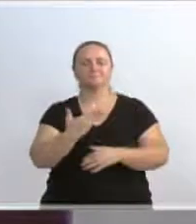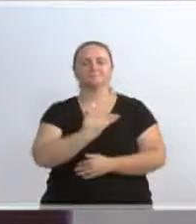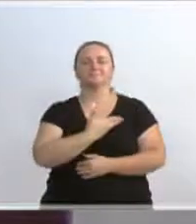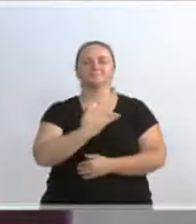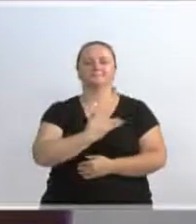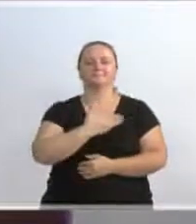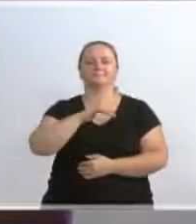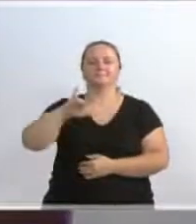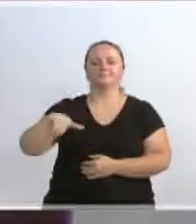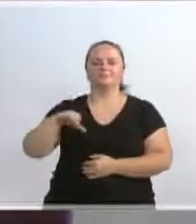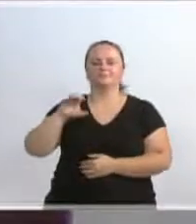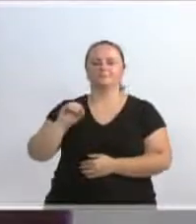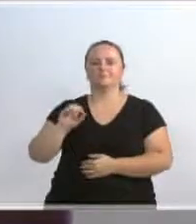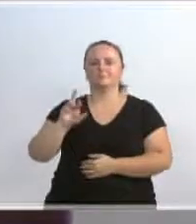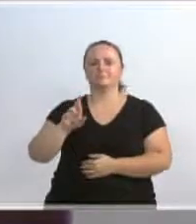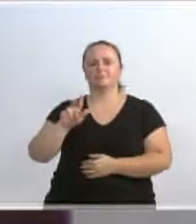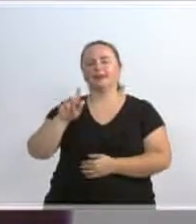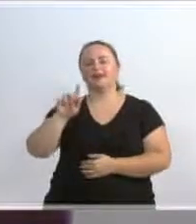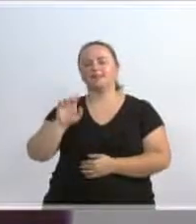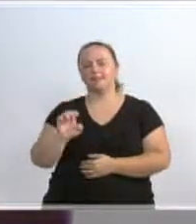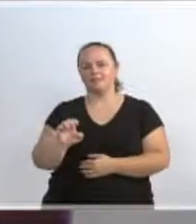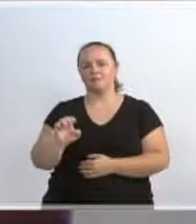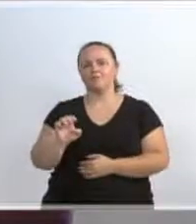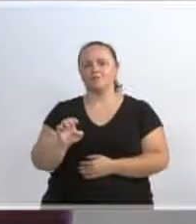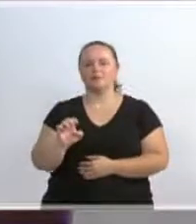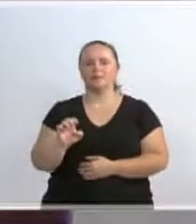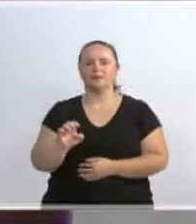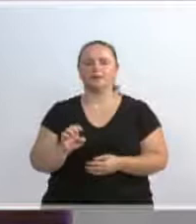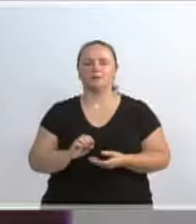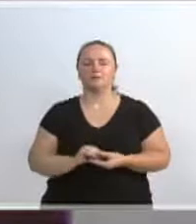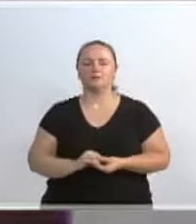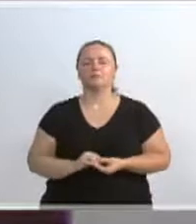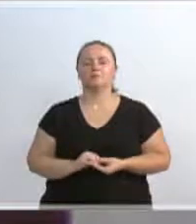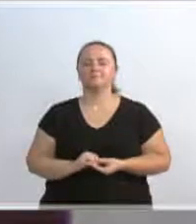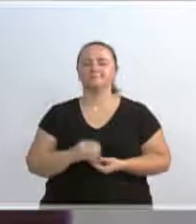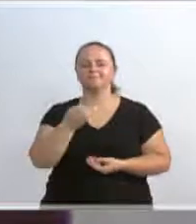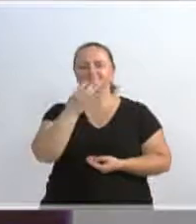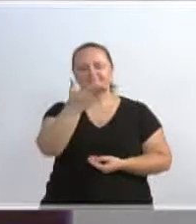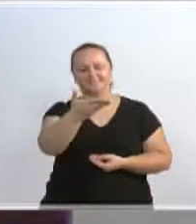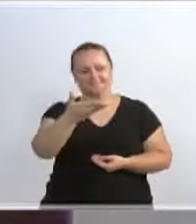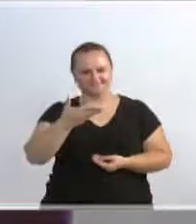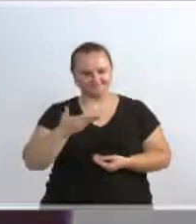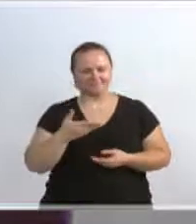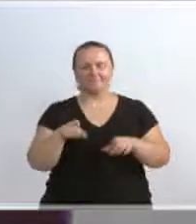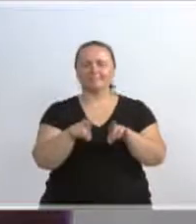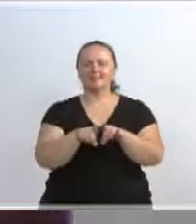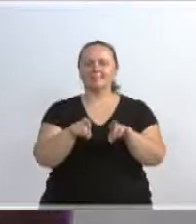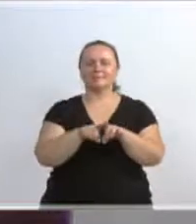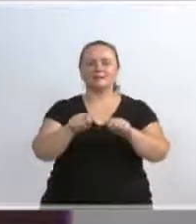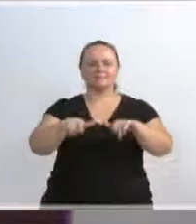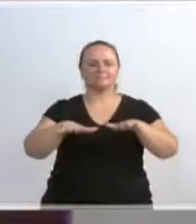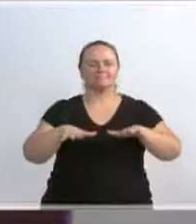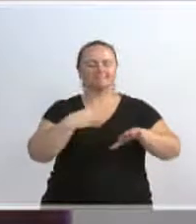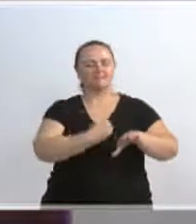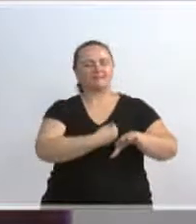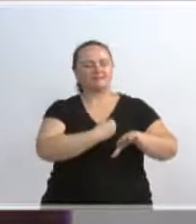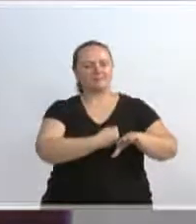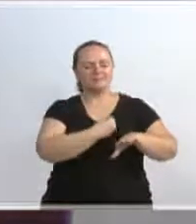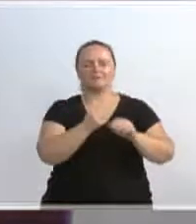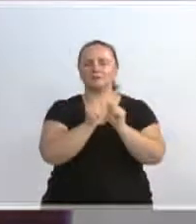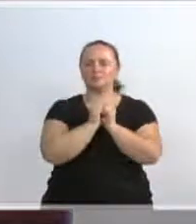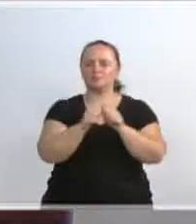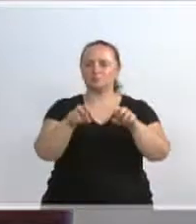Jorge Humberto, que se faz presente, seja bem-vindo, Jorge, sempre presente aqui nas sessões da Câmara de Vereadores. Quero parabenizar a